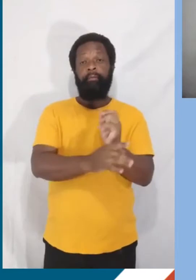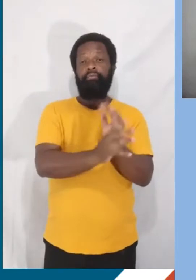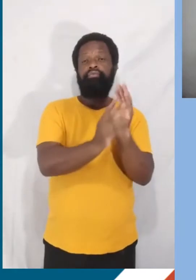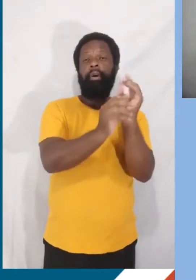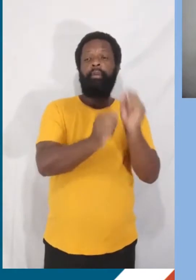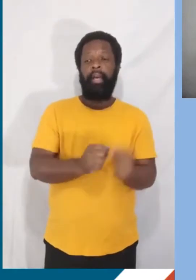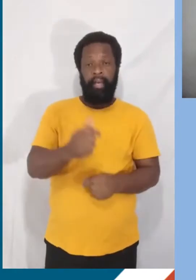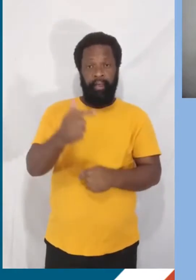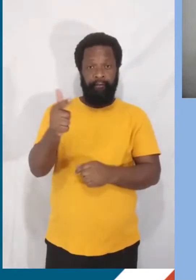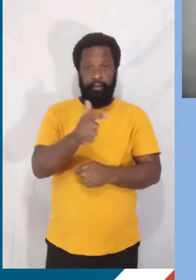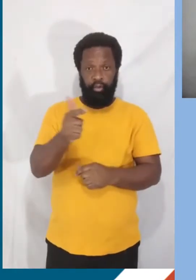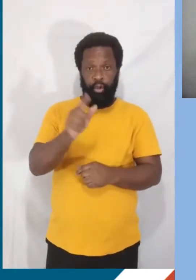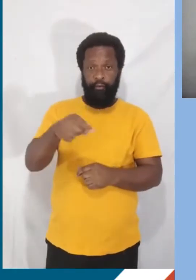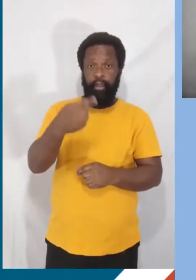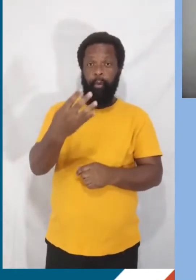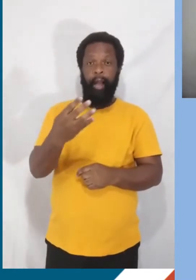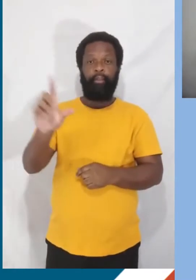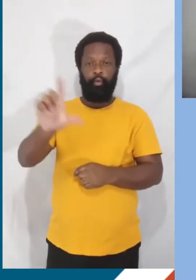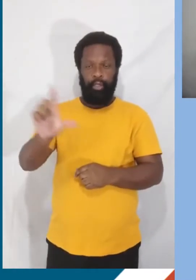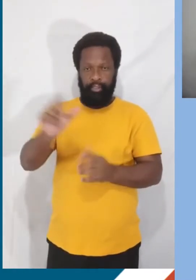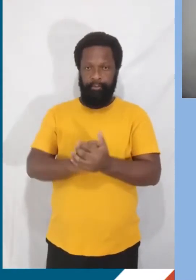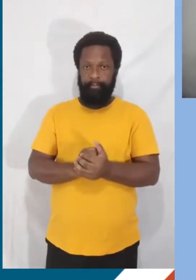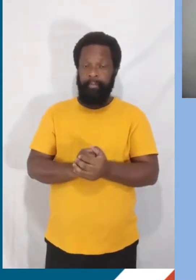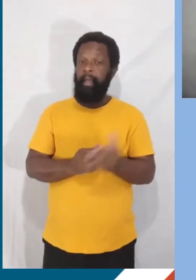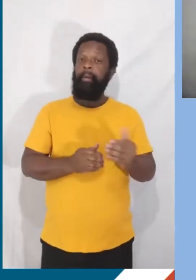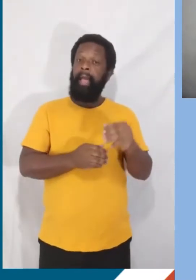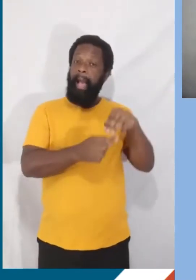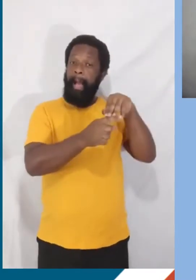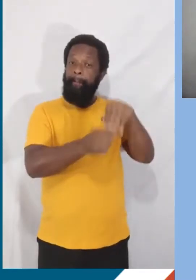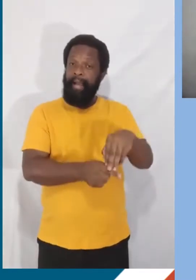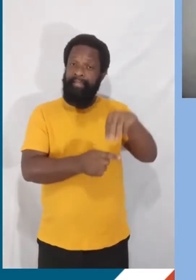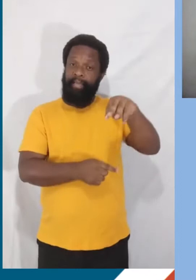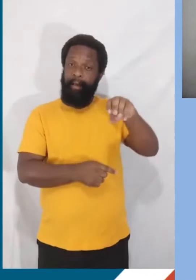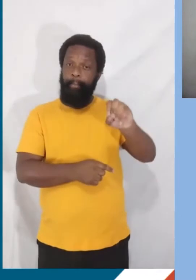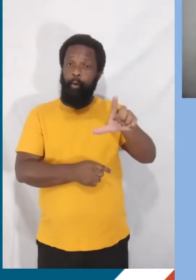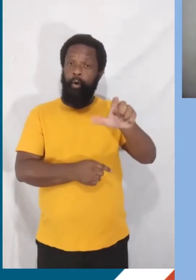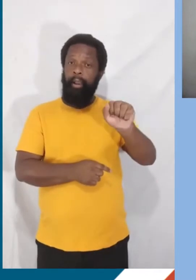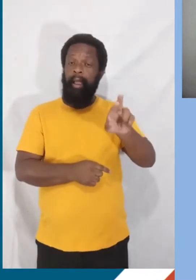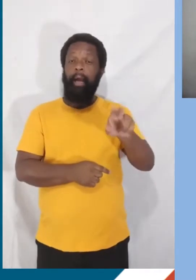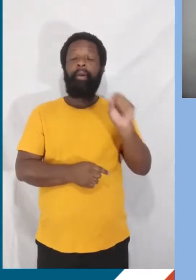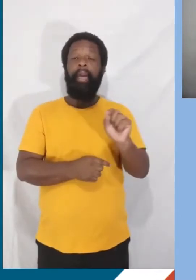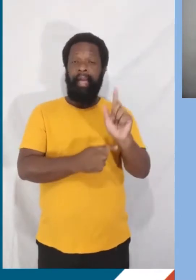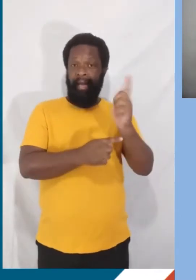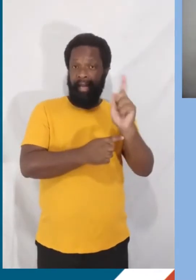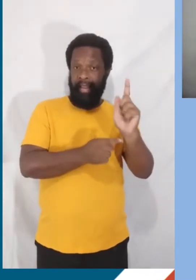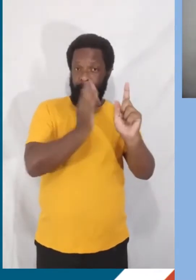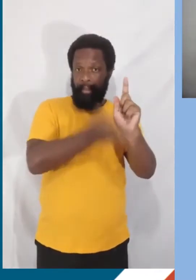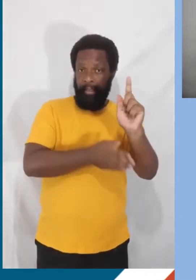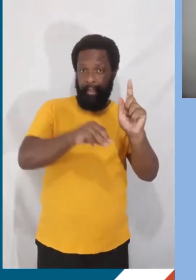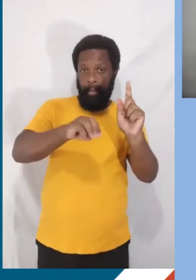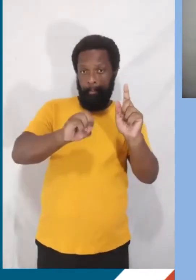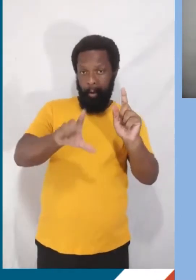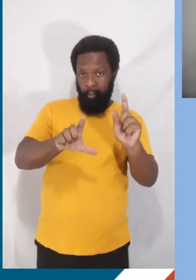a 22,4 litros. Tá? Então, discutindo a massa molar tem como unidade gramas por mol, diferente da